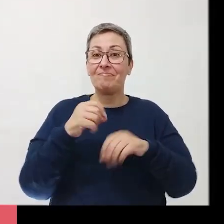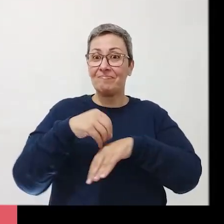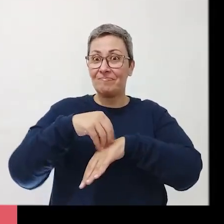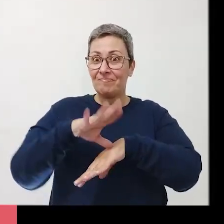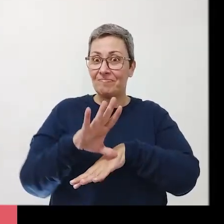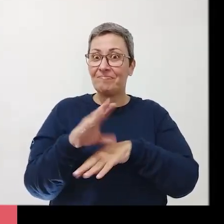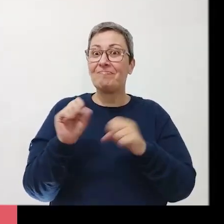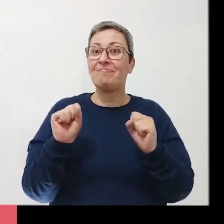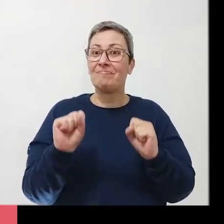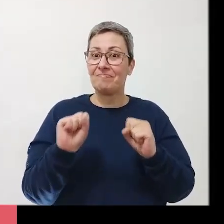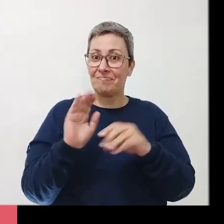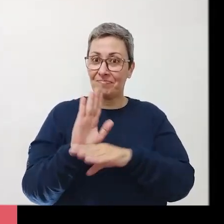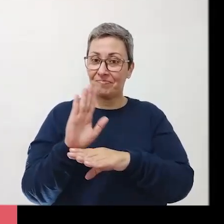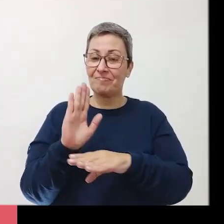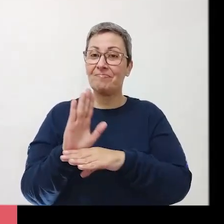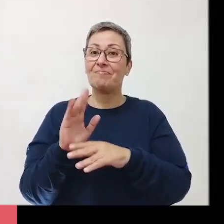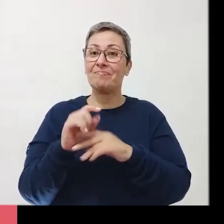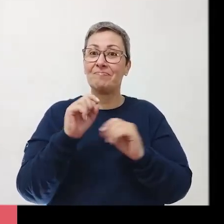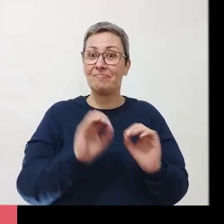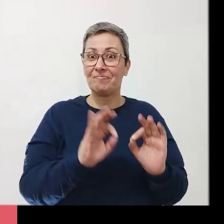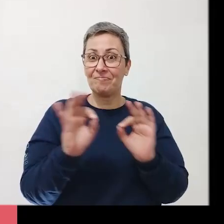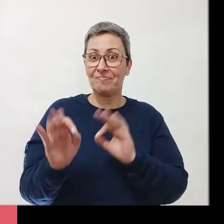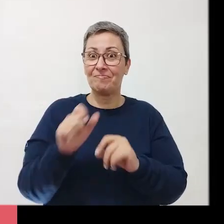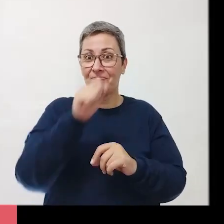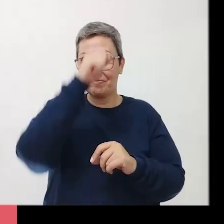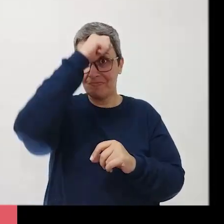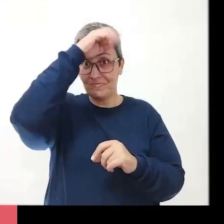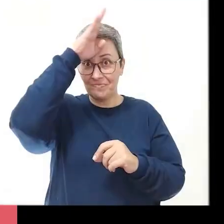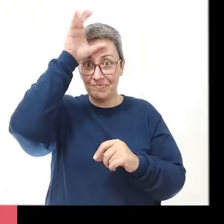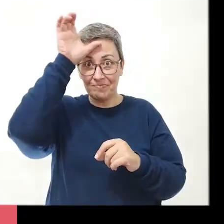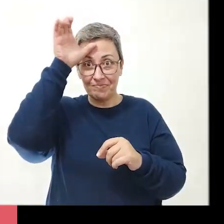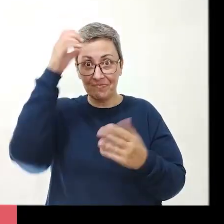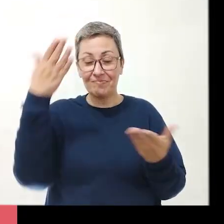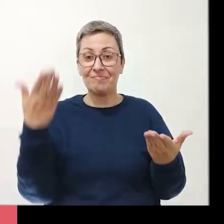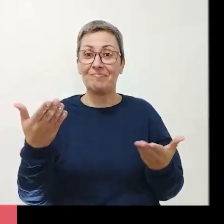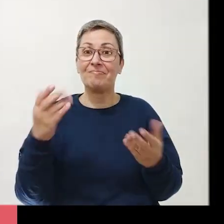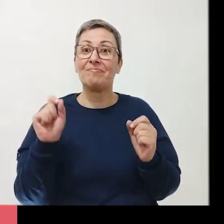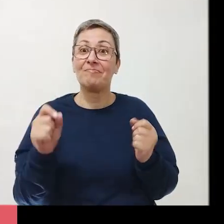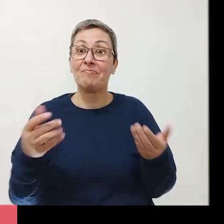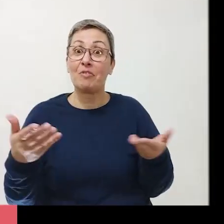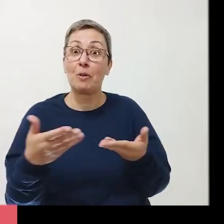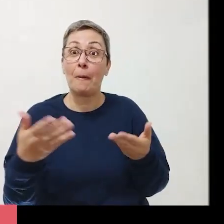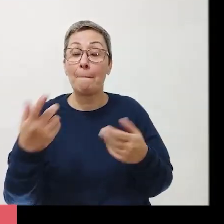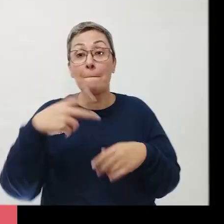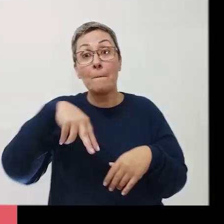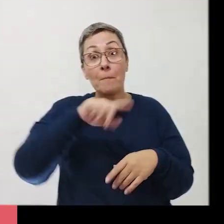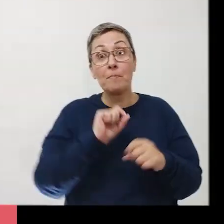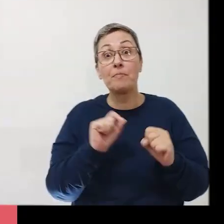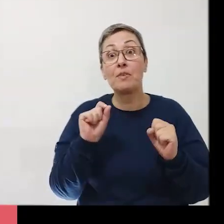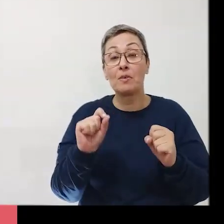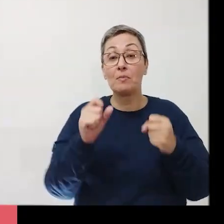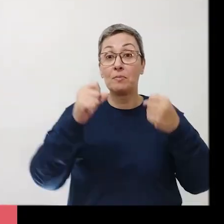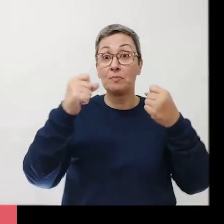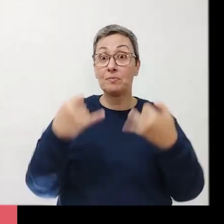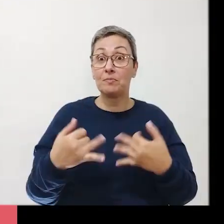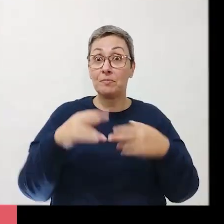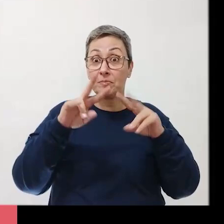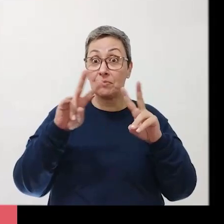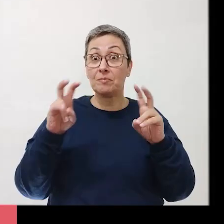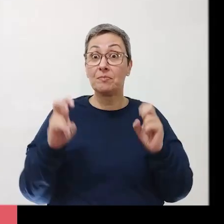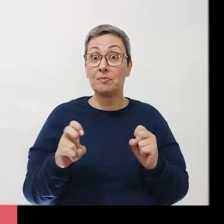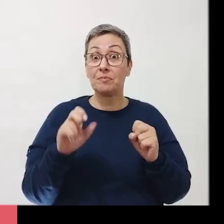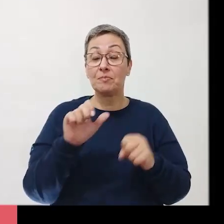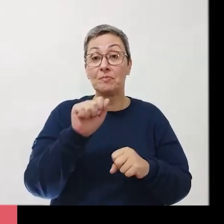vocês no processo de alfabetização. Hoje nós iremos falar sobre acróstico. Vocês